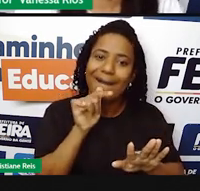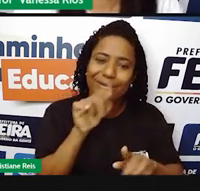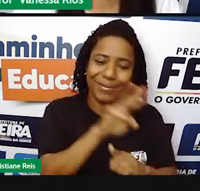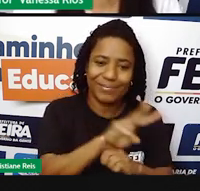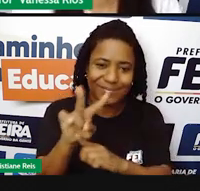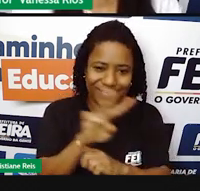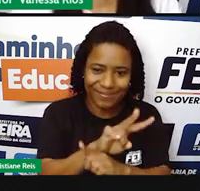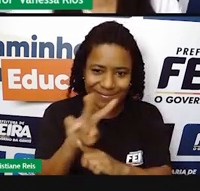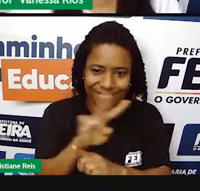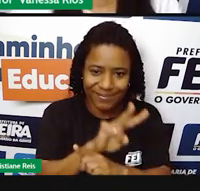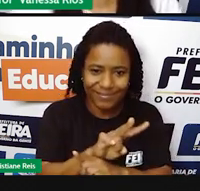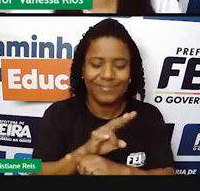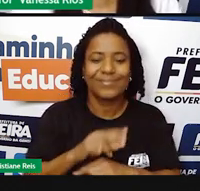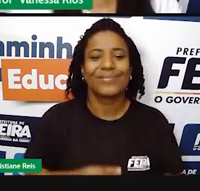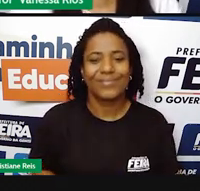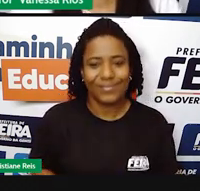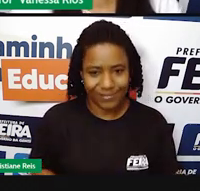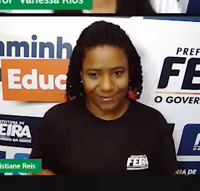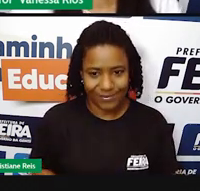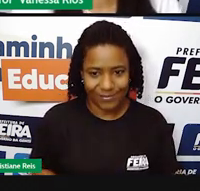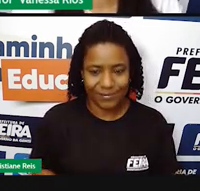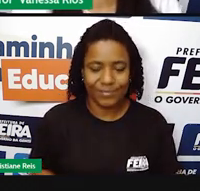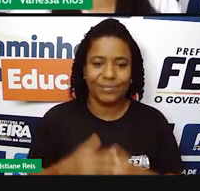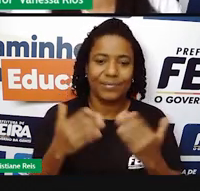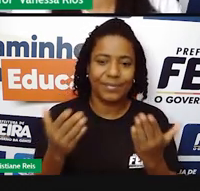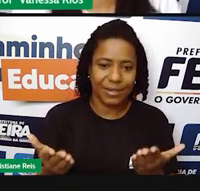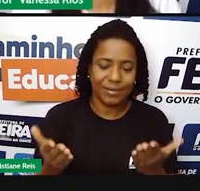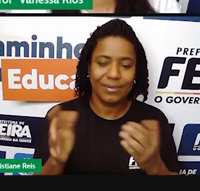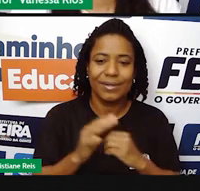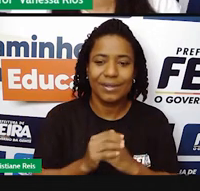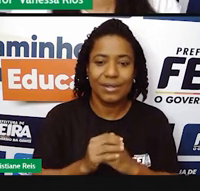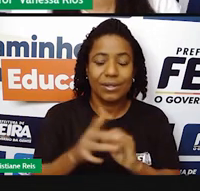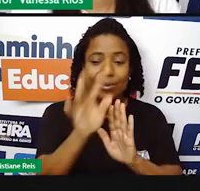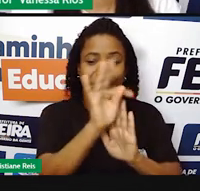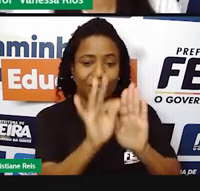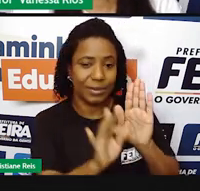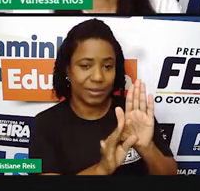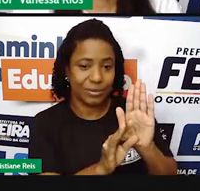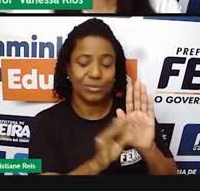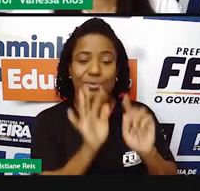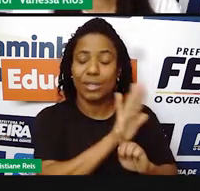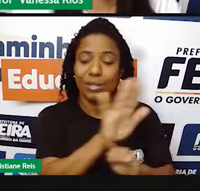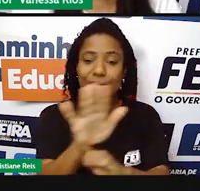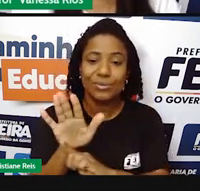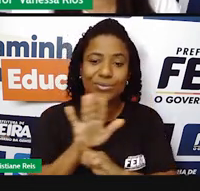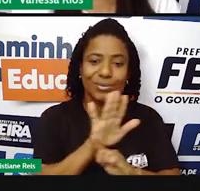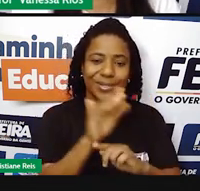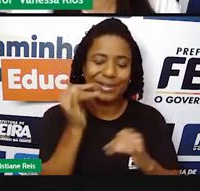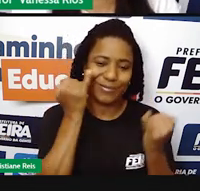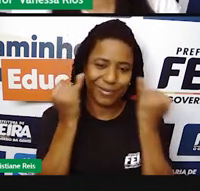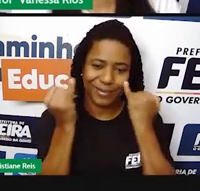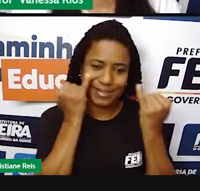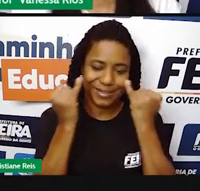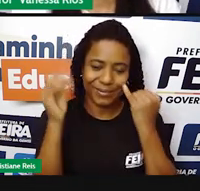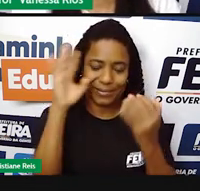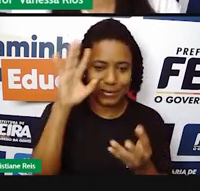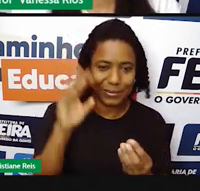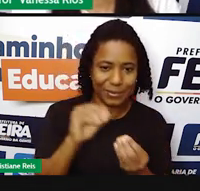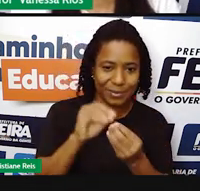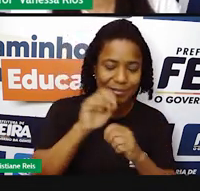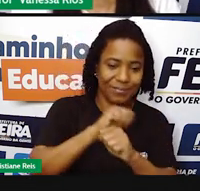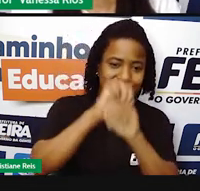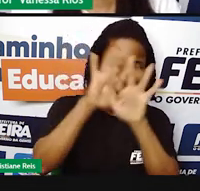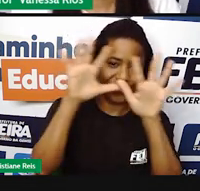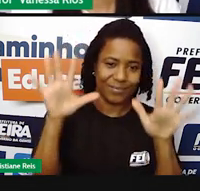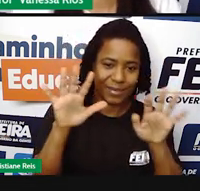disso tudo, né, a leitura do texto pode trazer aí informações que complementam o que a Pró explicou